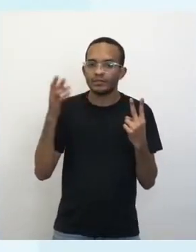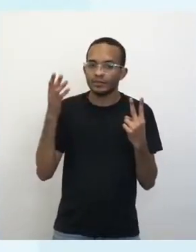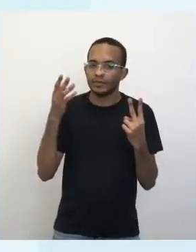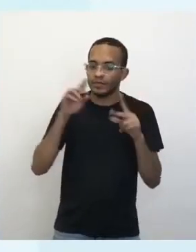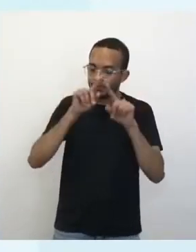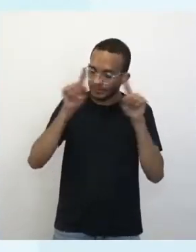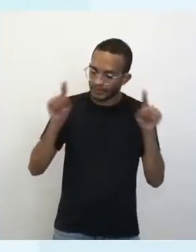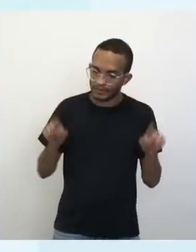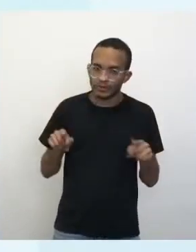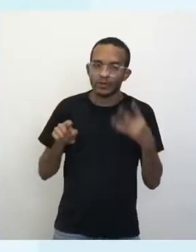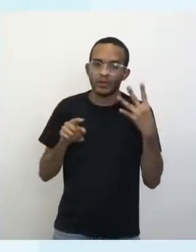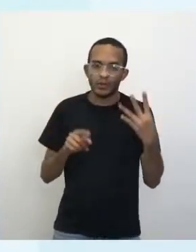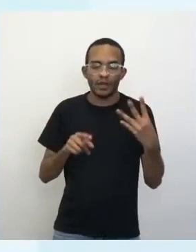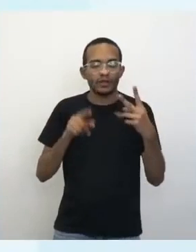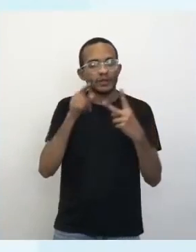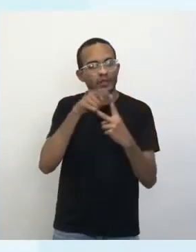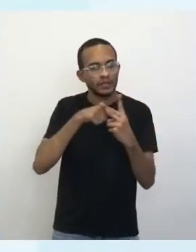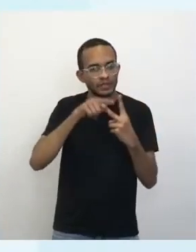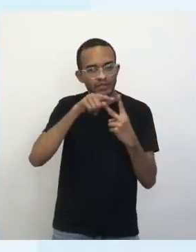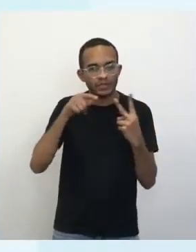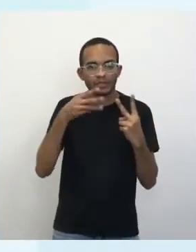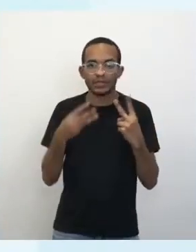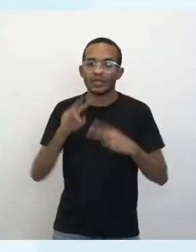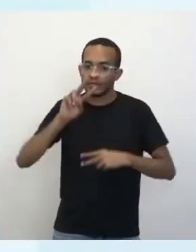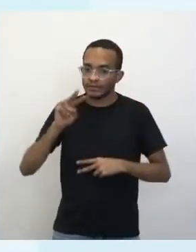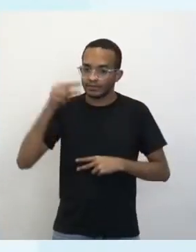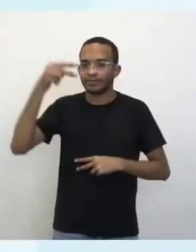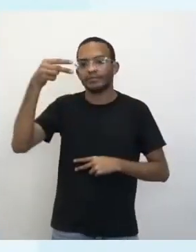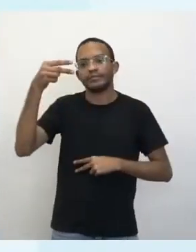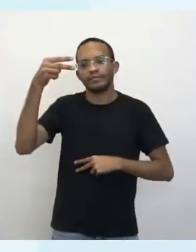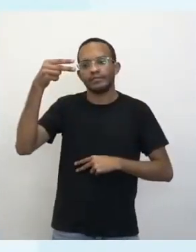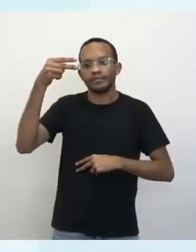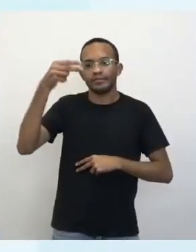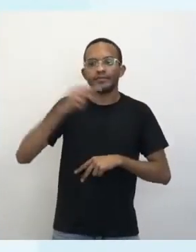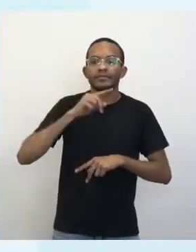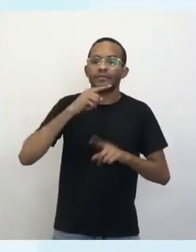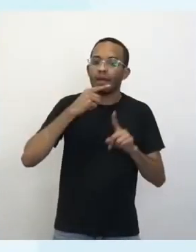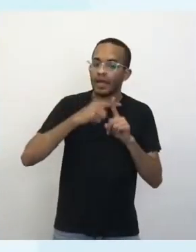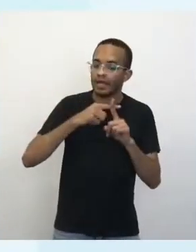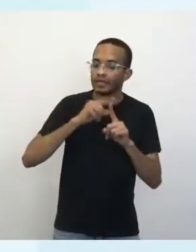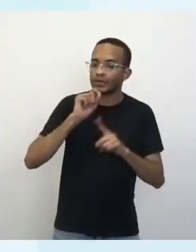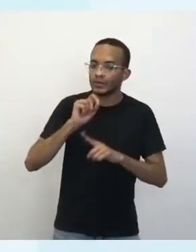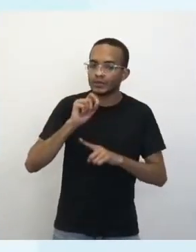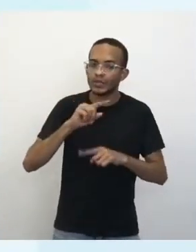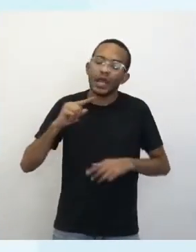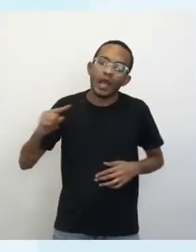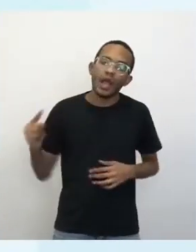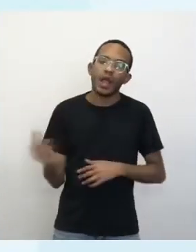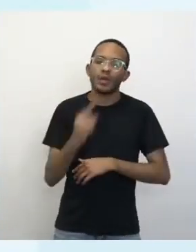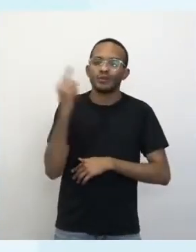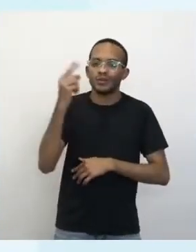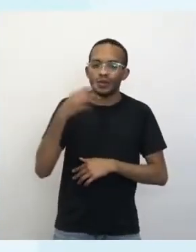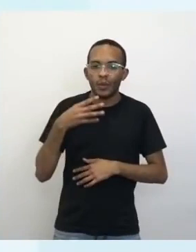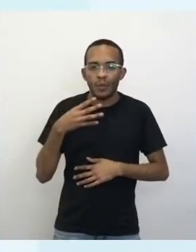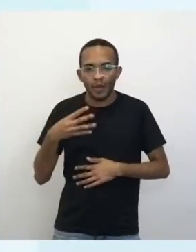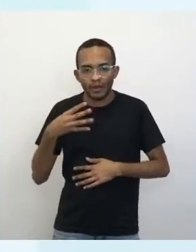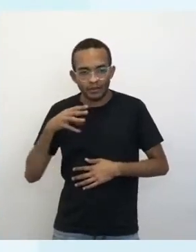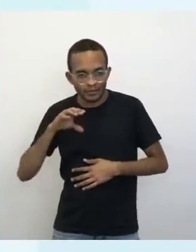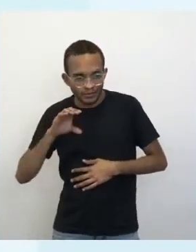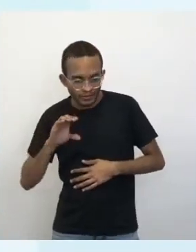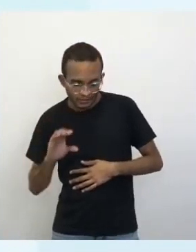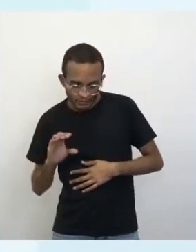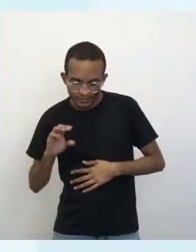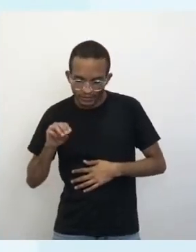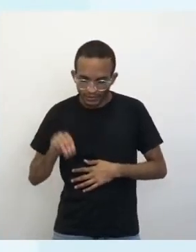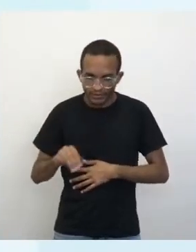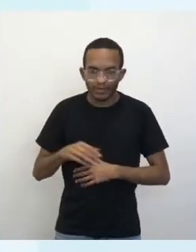entre parênteses, 4 raiz de 3 elevado ao quadrado, mais altura da pirâmide,